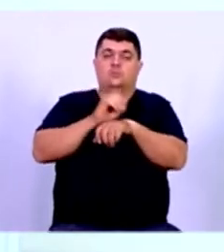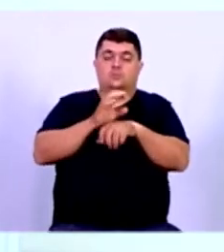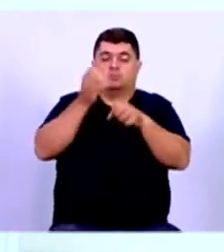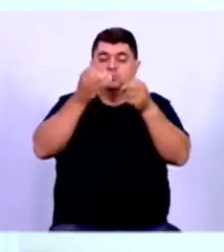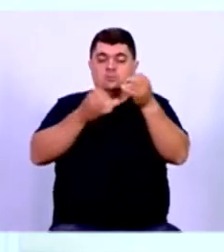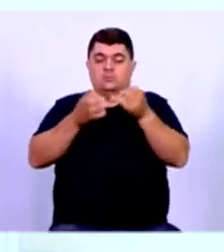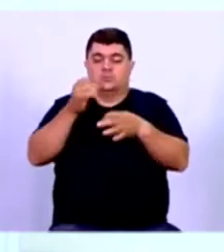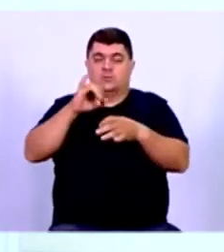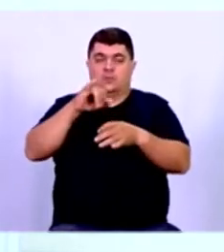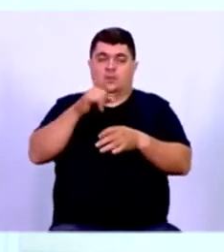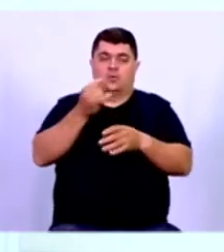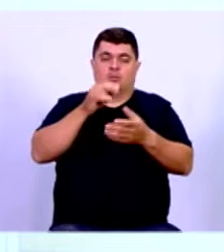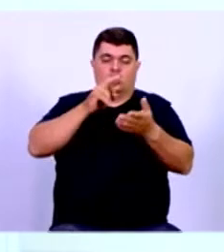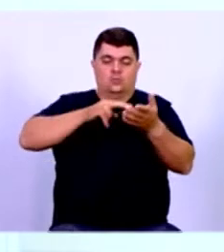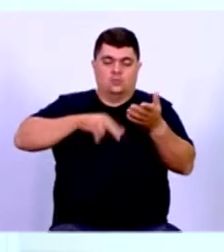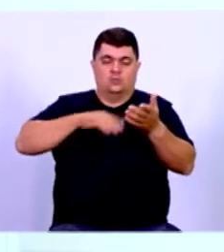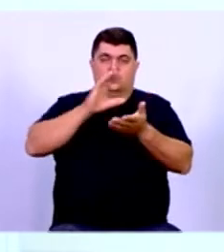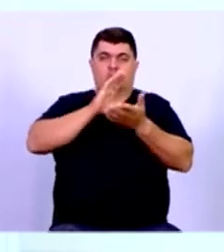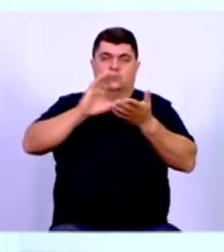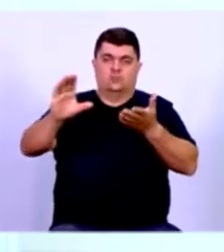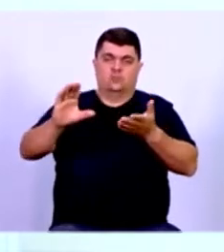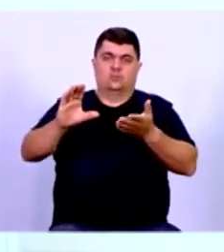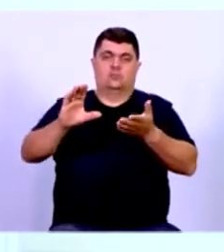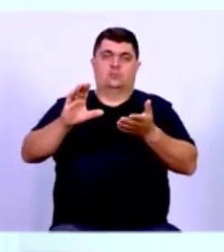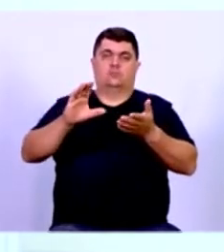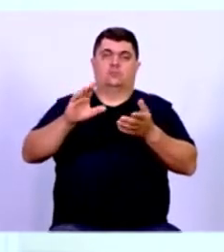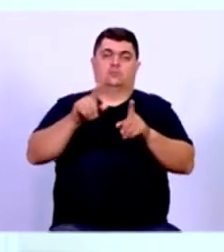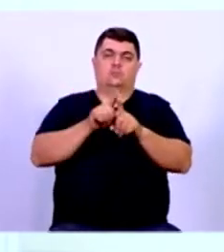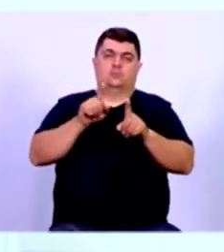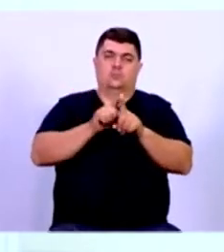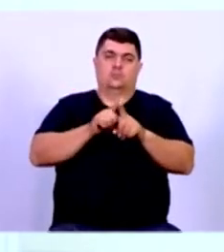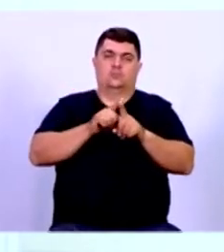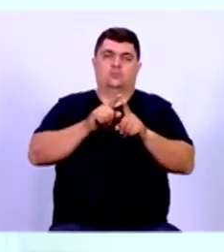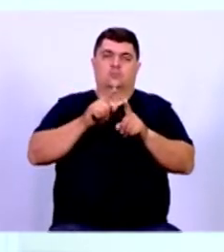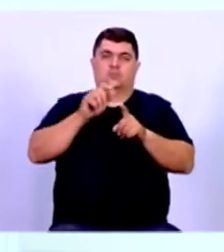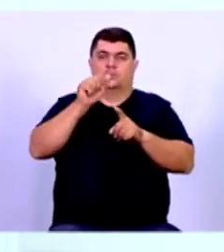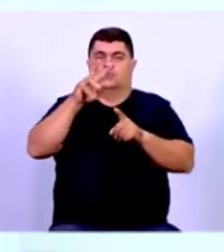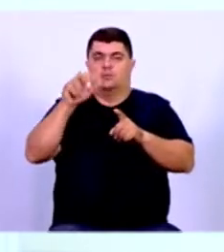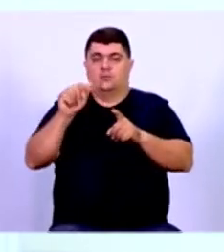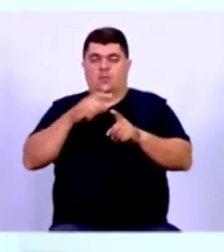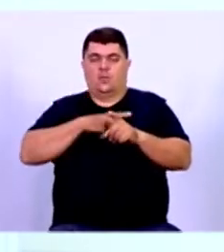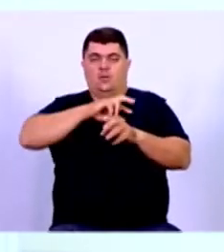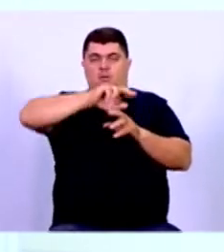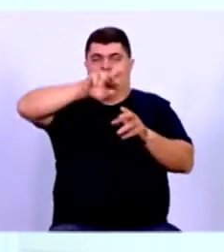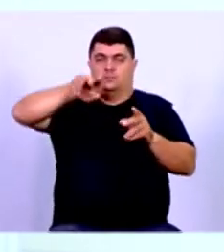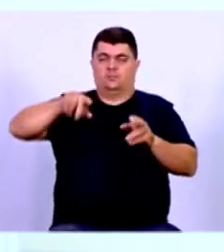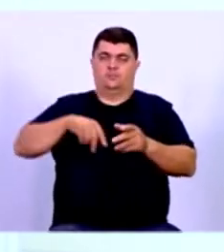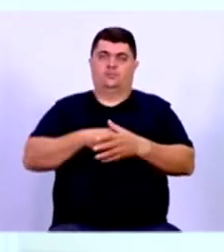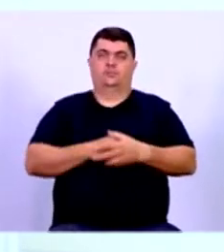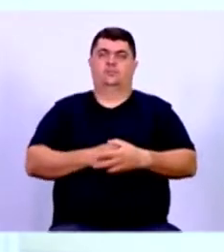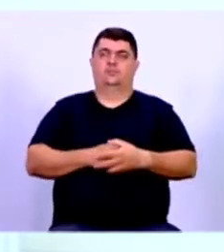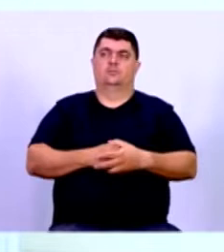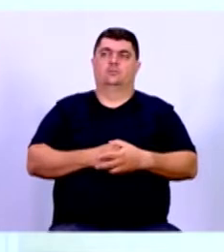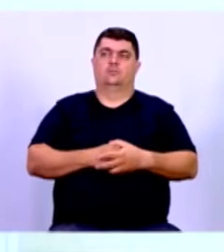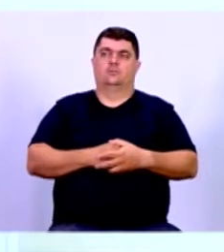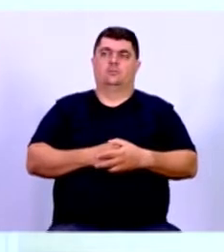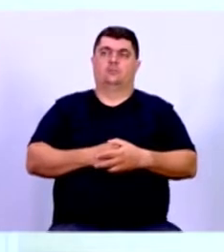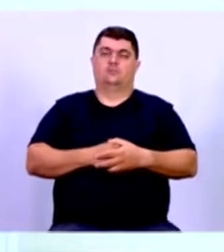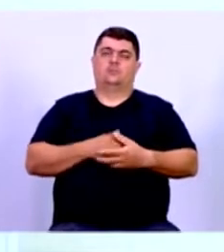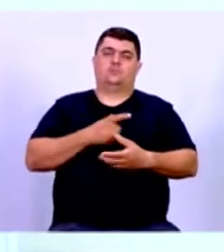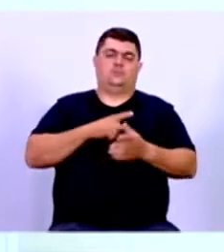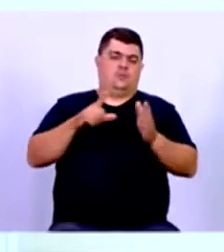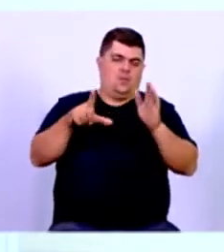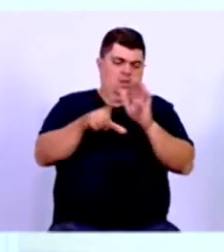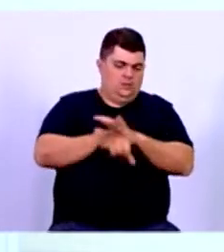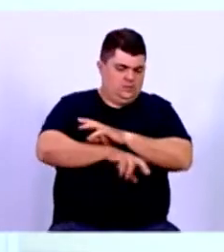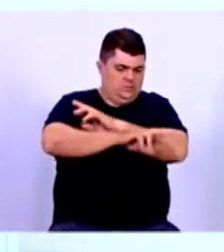Então, aproveitem para ler o caderno da disciplina e os materiais disponíveis na página no ambiente virtual. Então, tem toda essa